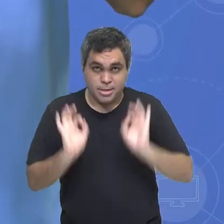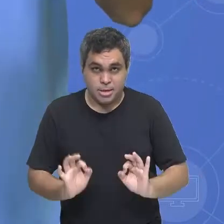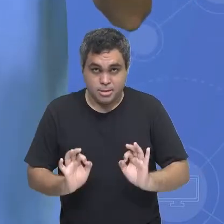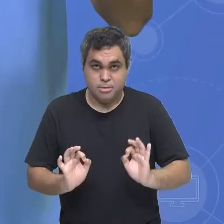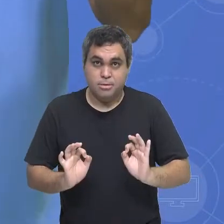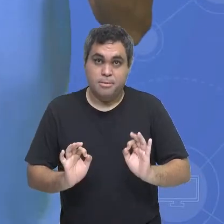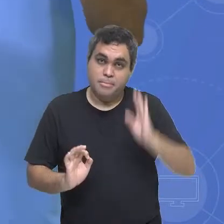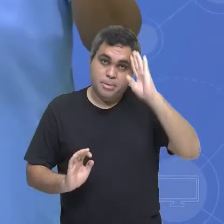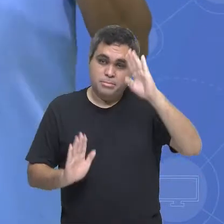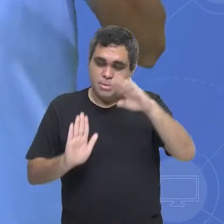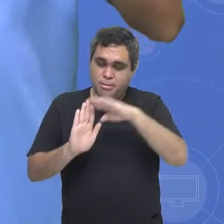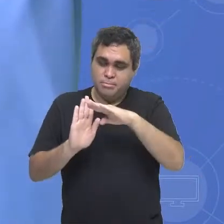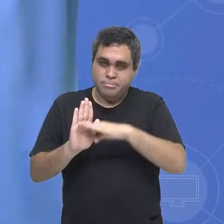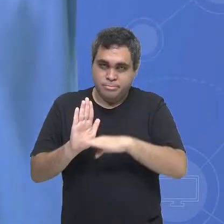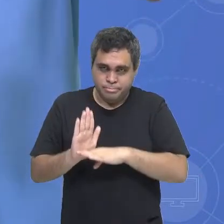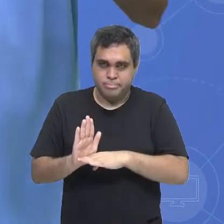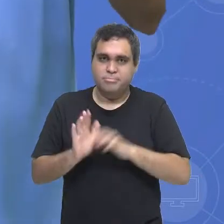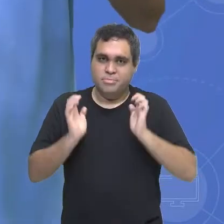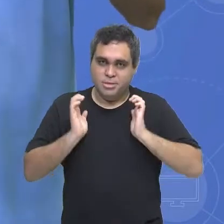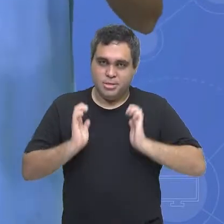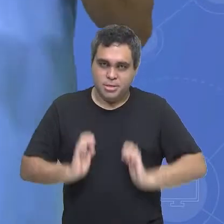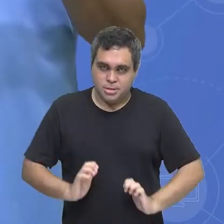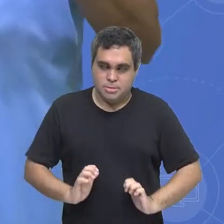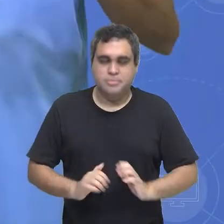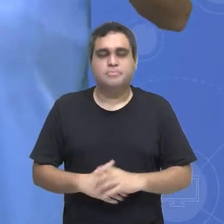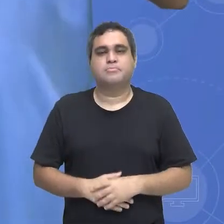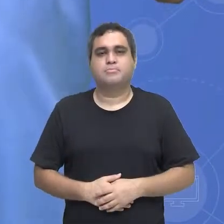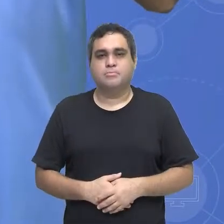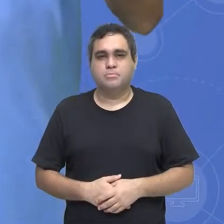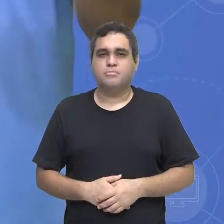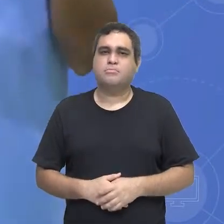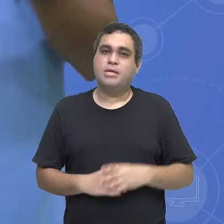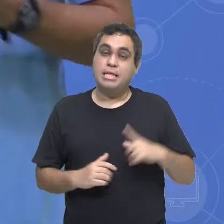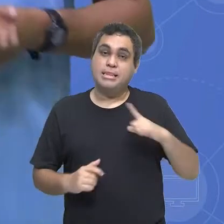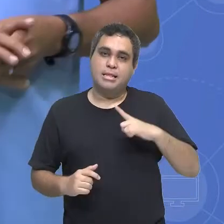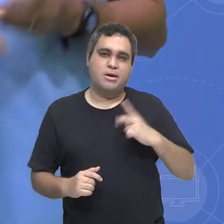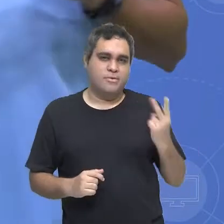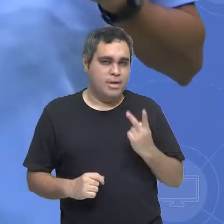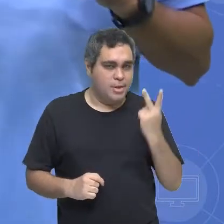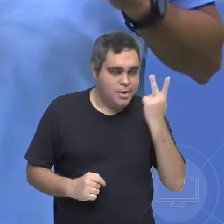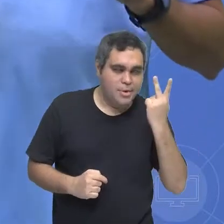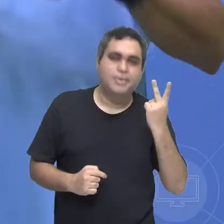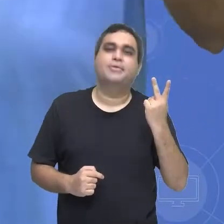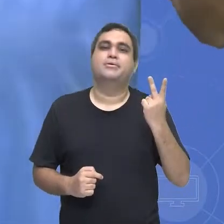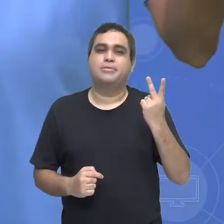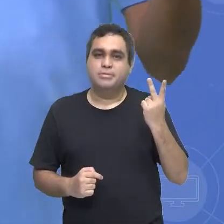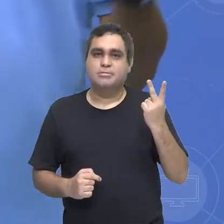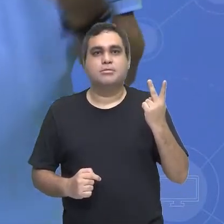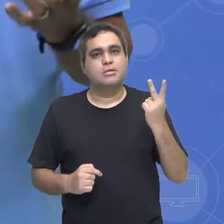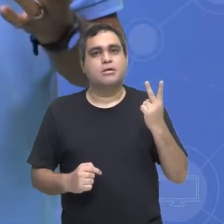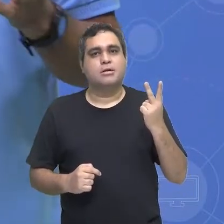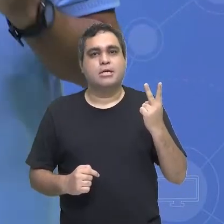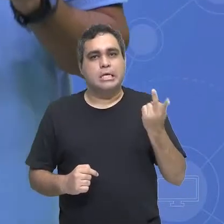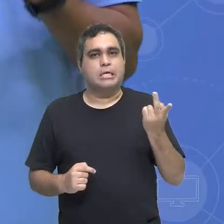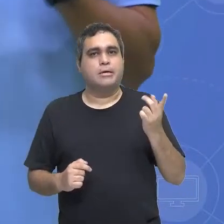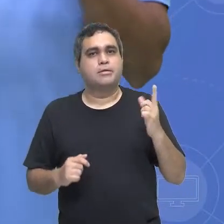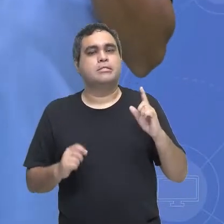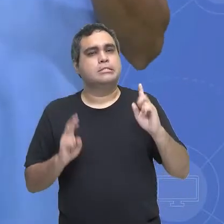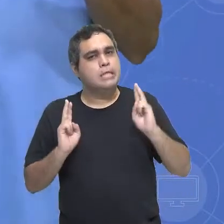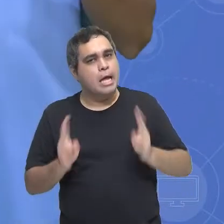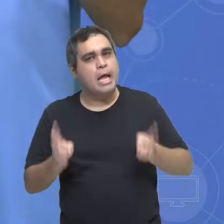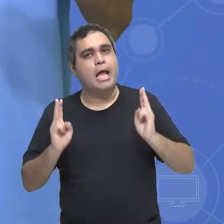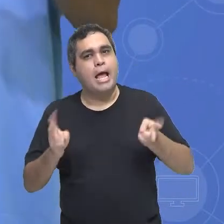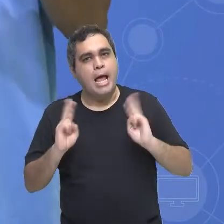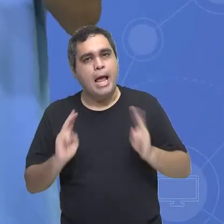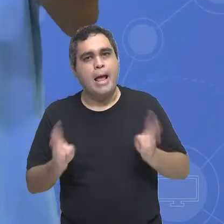conceitos principais, né? No princípio de tudo, daqueles valores, né? Que são imutáveis, vamos dizer assim,